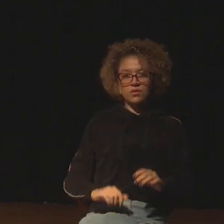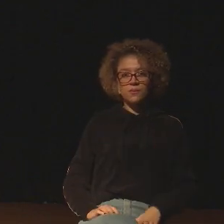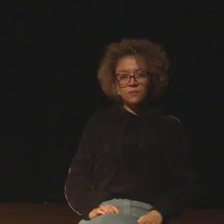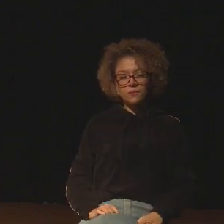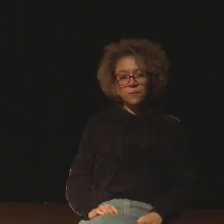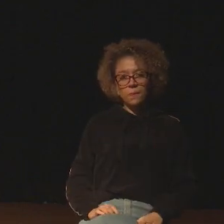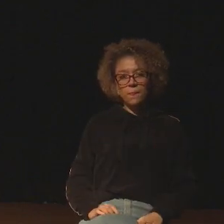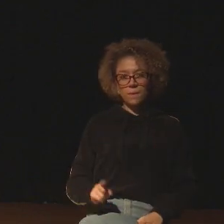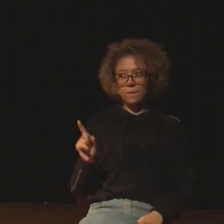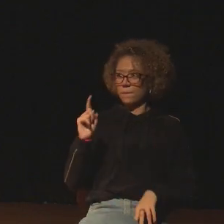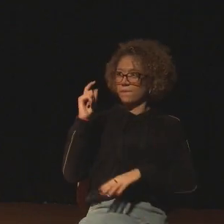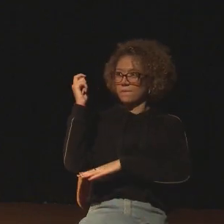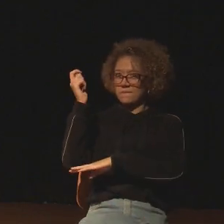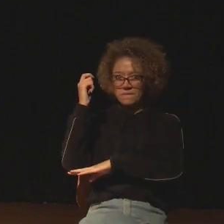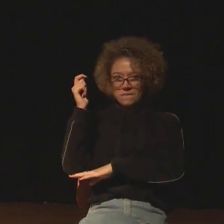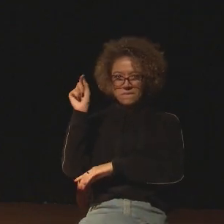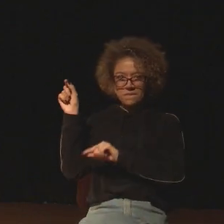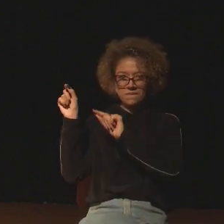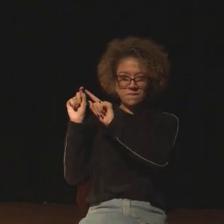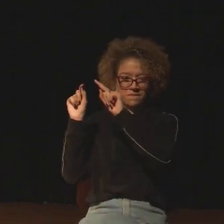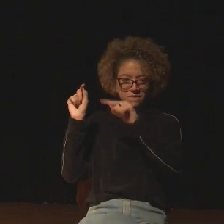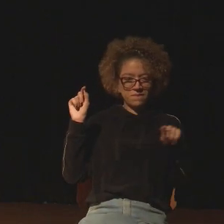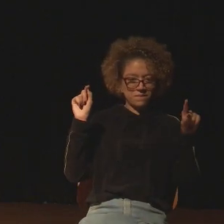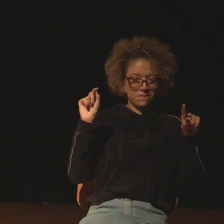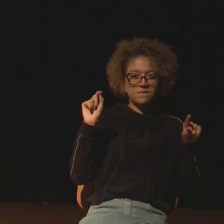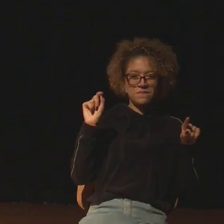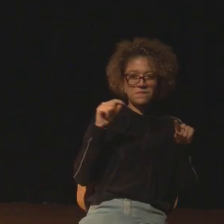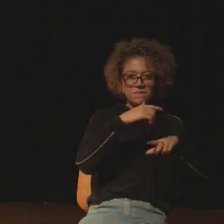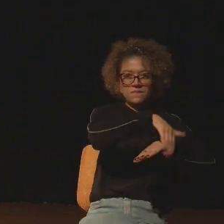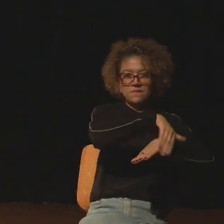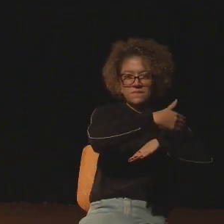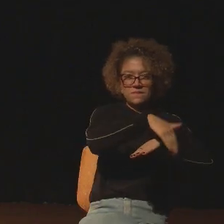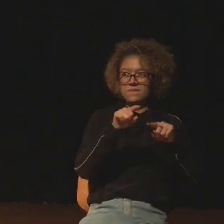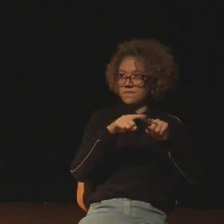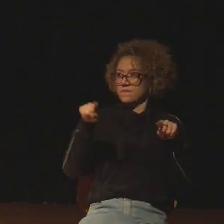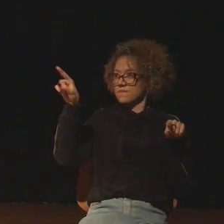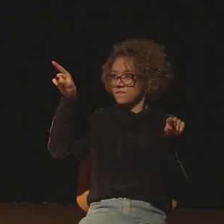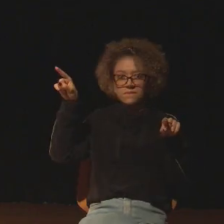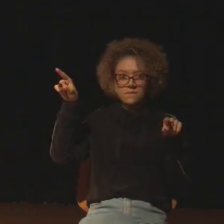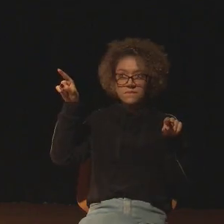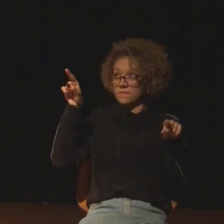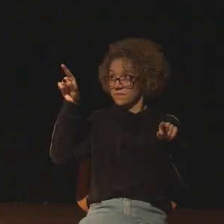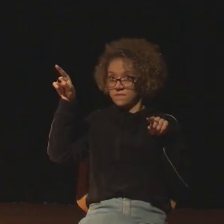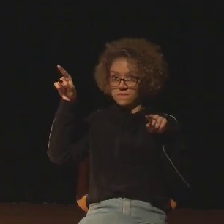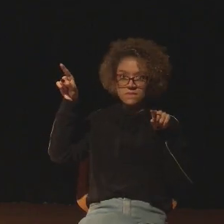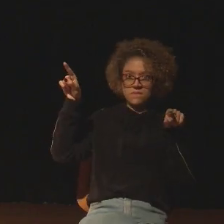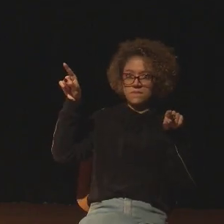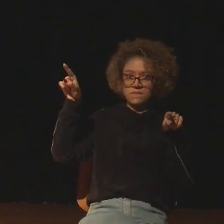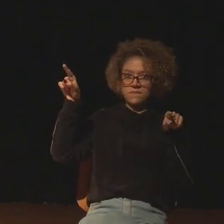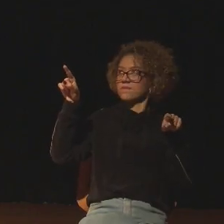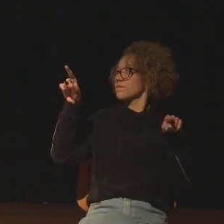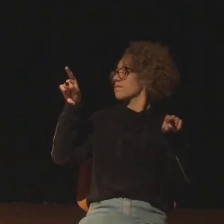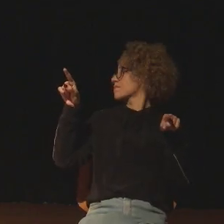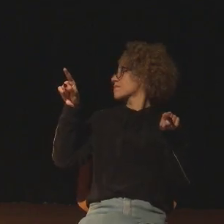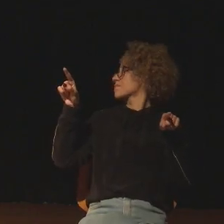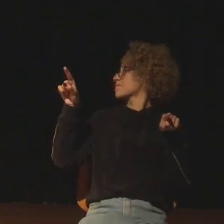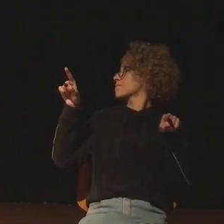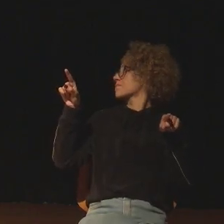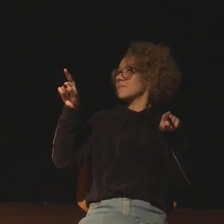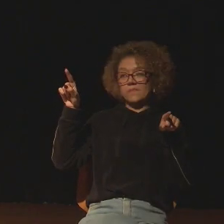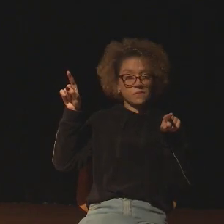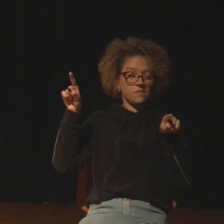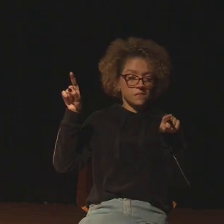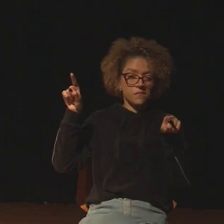de baixo e a cota desse Belvedere, que transforma esse percurso desde esse ponto até aqui impossível